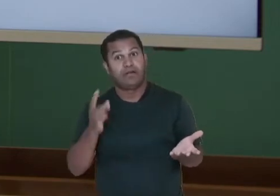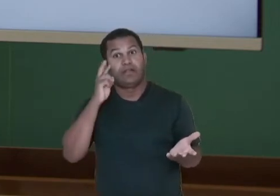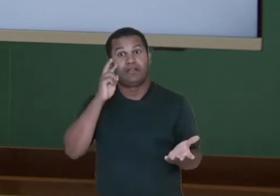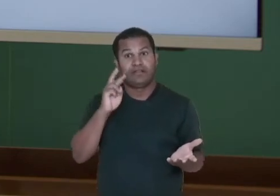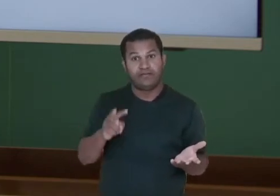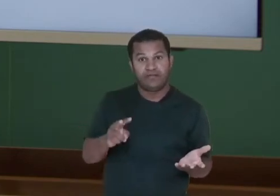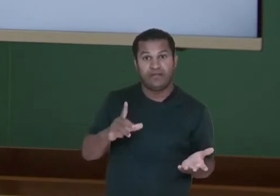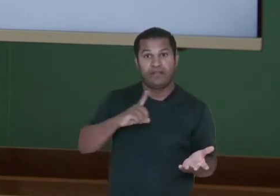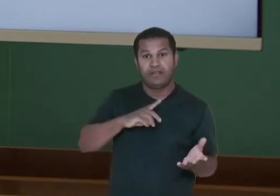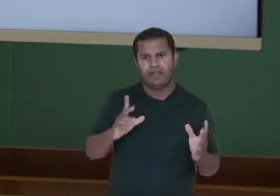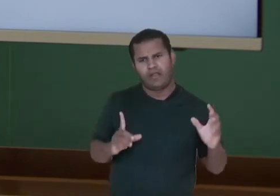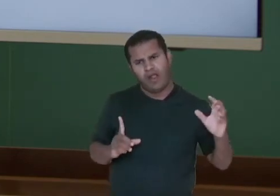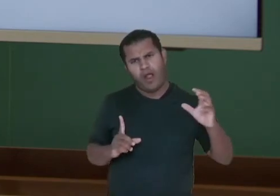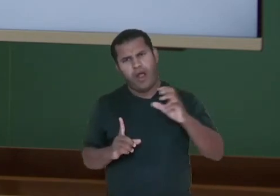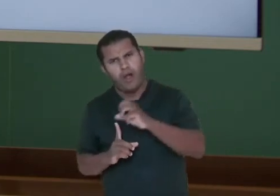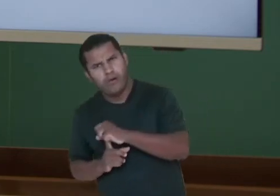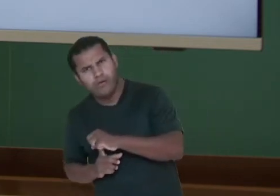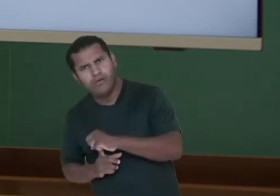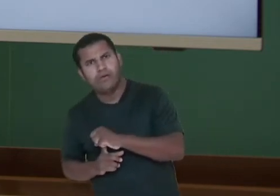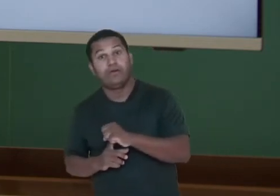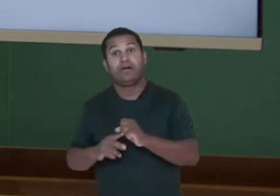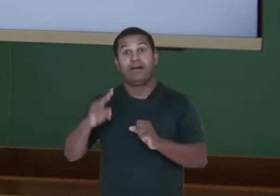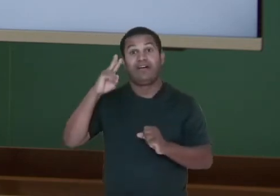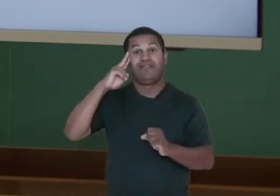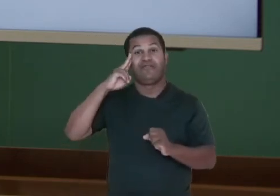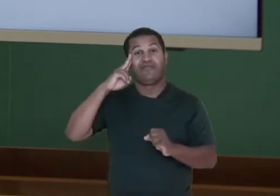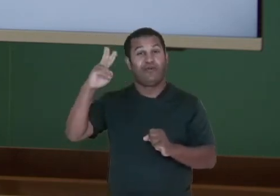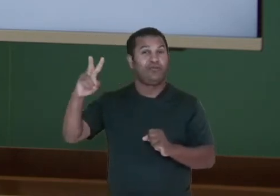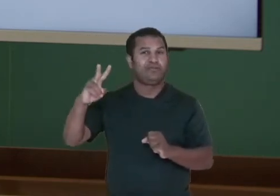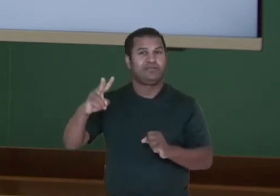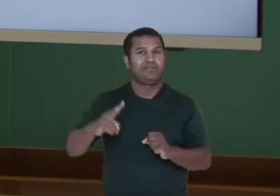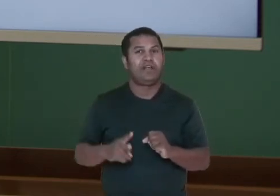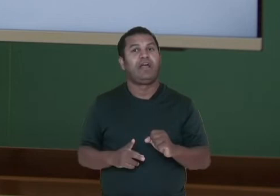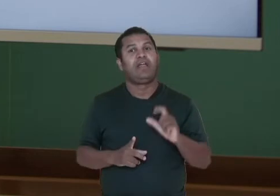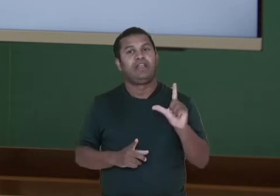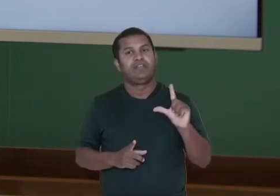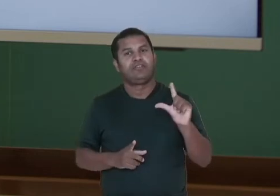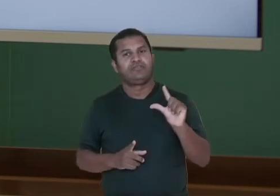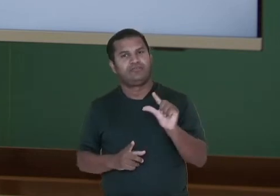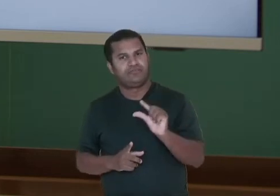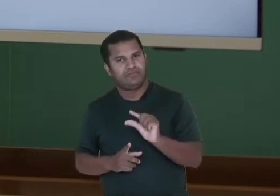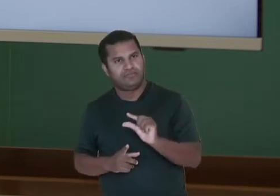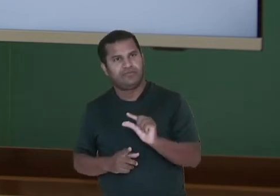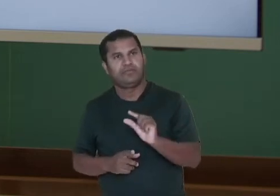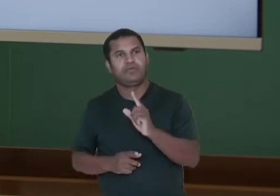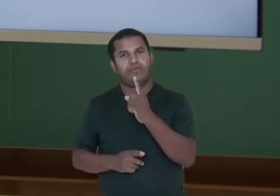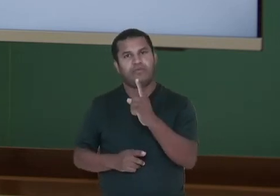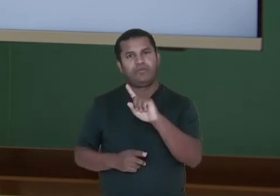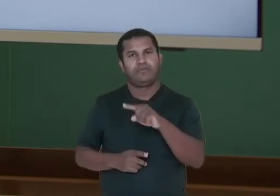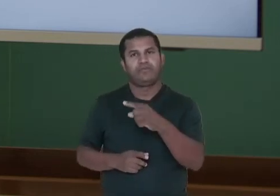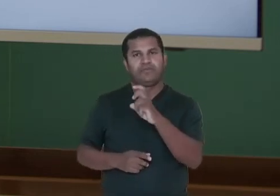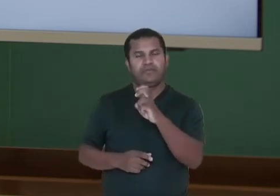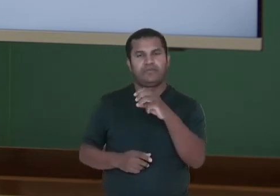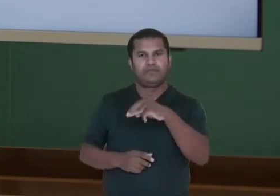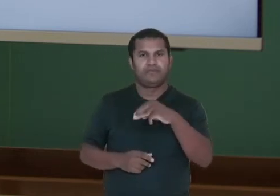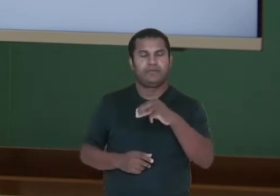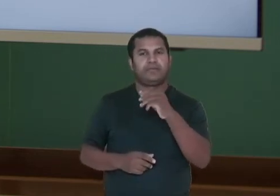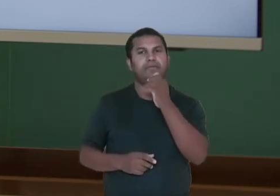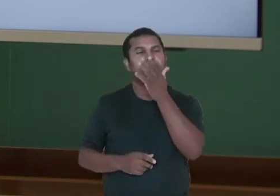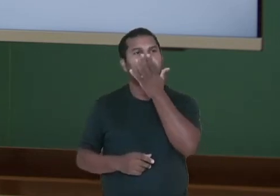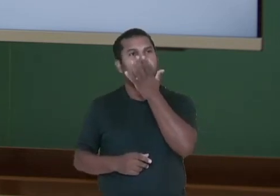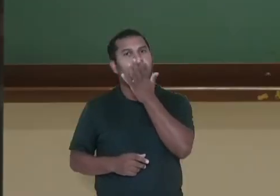impacto ali, na hora que ele foi devorado, a sua velocidade reduziu para 1,5 metros por segundo.